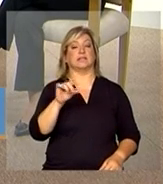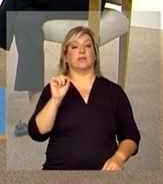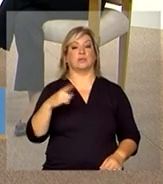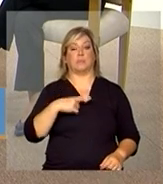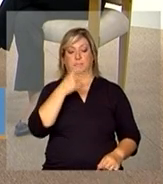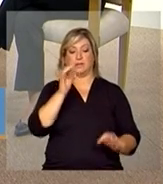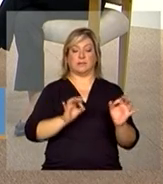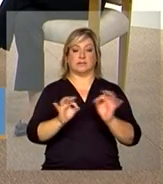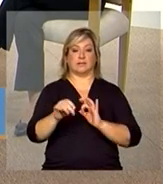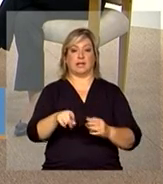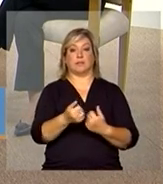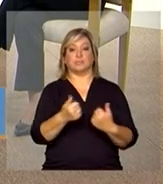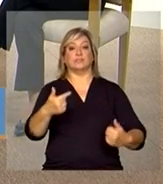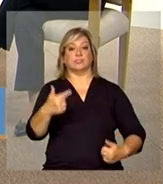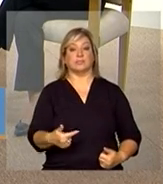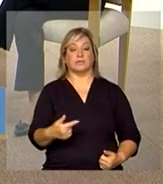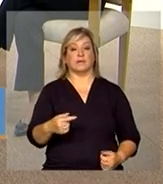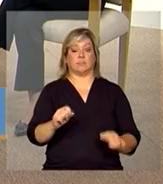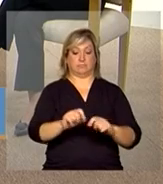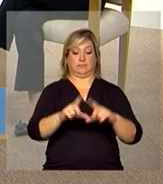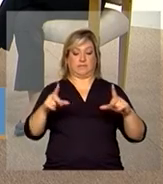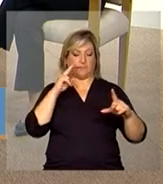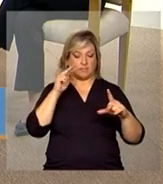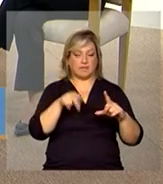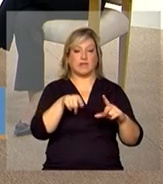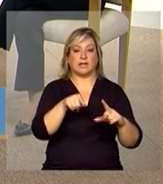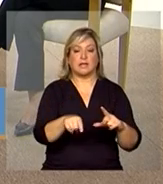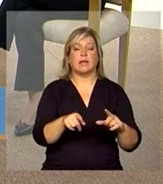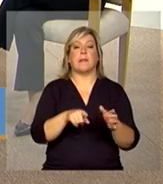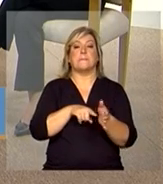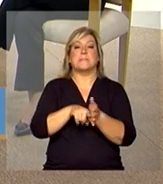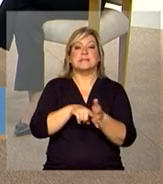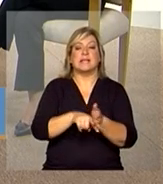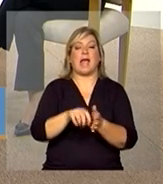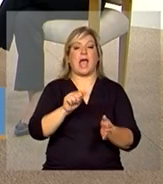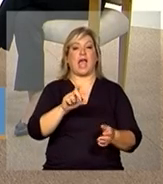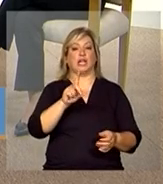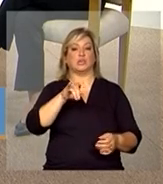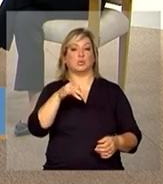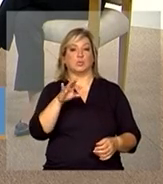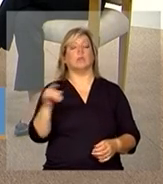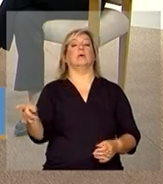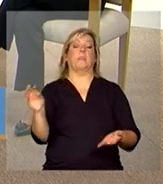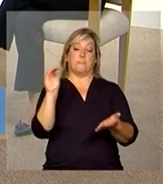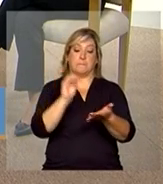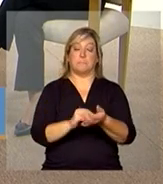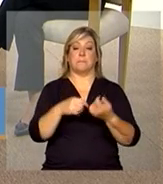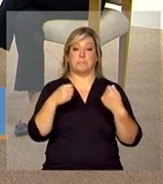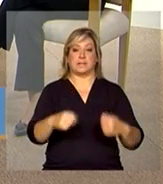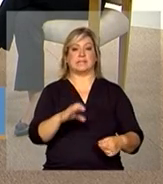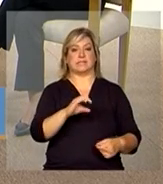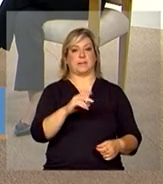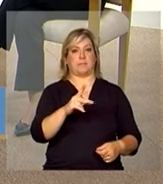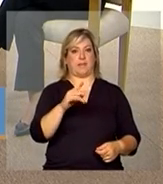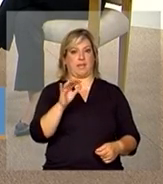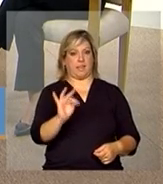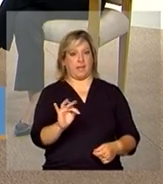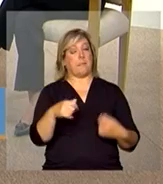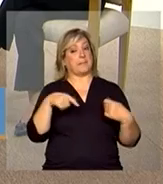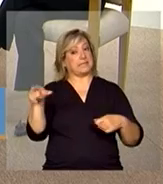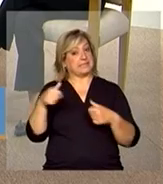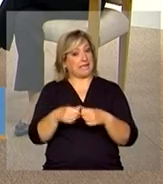aparecer na tela eh pesquisar administrador adjunto você vai colocar o CPF do Adjunto que deve estar cadastrado lá no